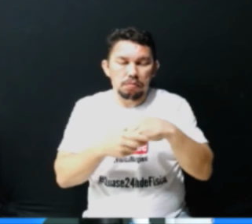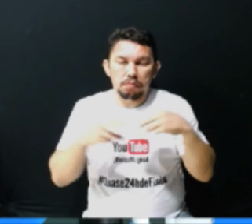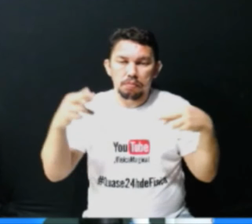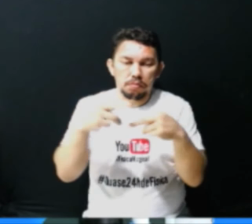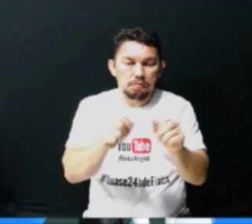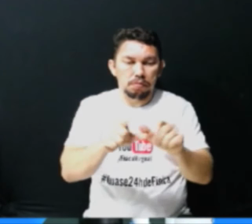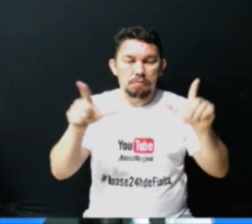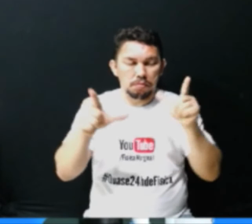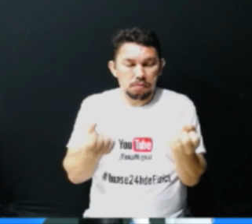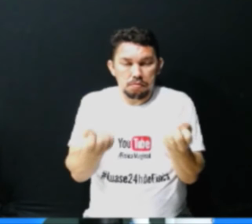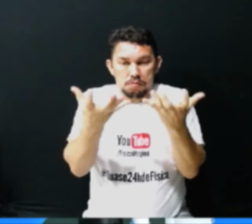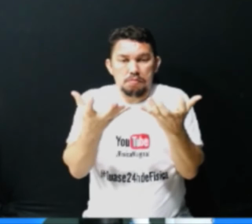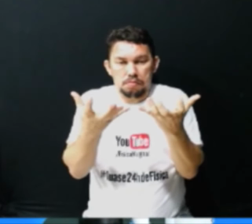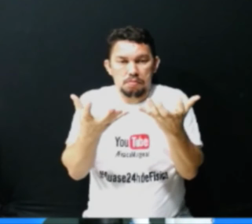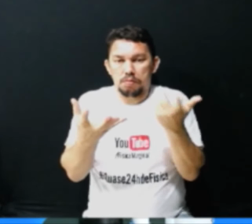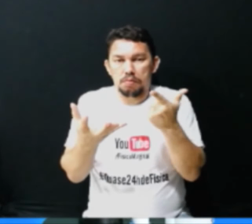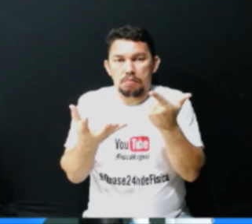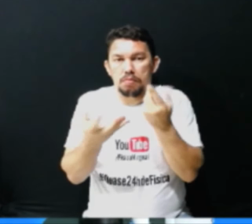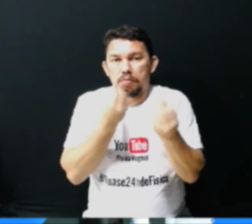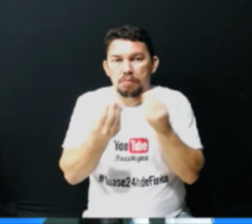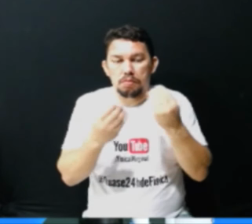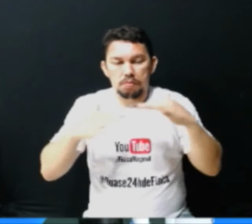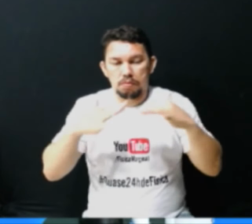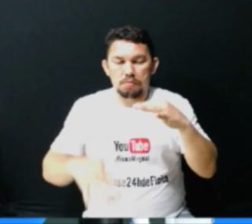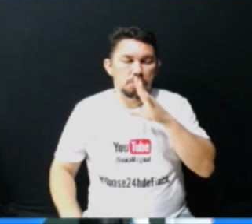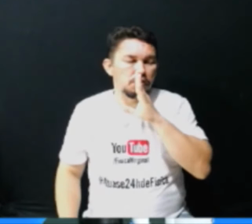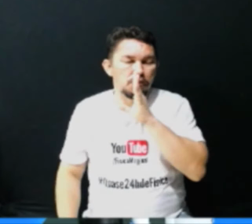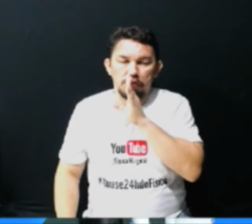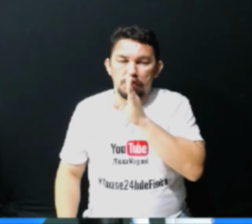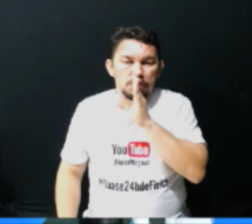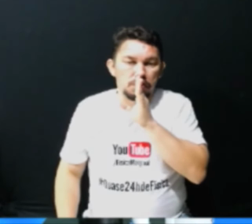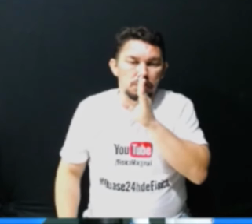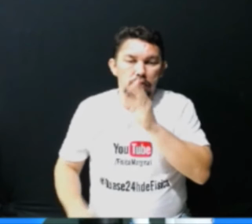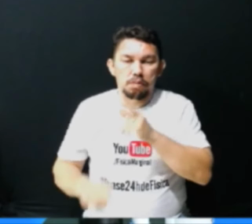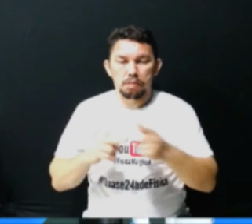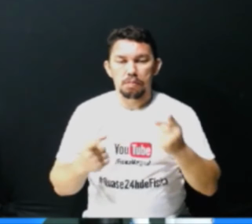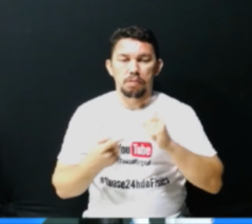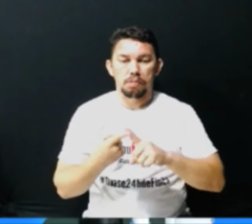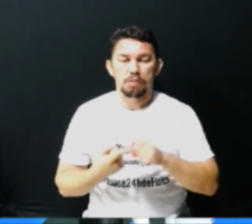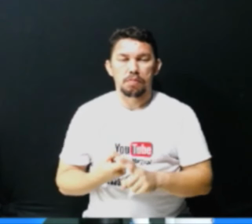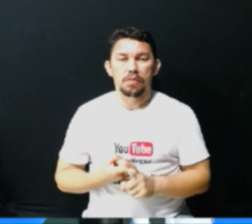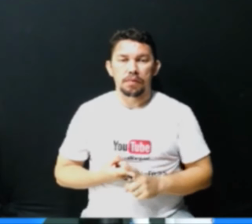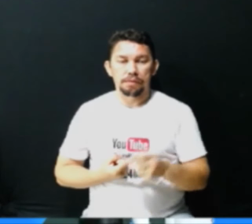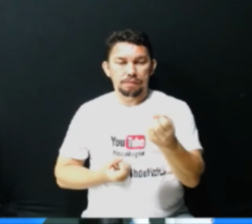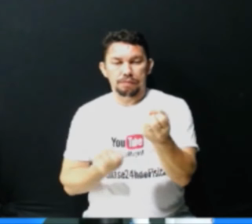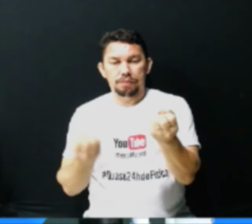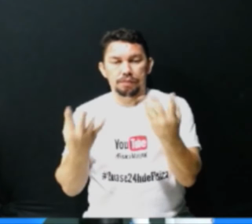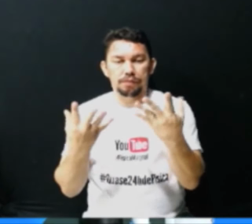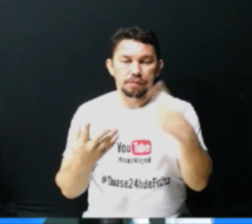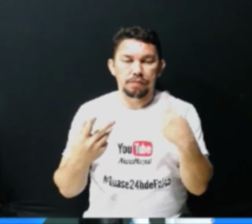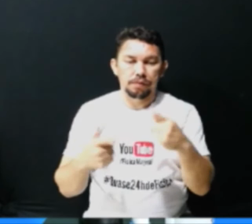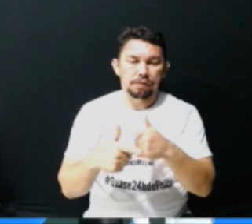ter apagado aqui em cima. Você vê que não tem movimento aqui, ó, tá? Mas continua com a linhazinha acesa. Isso aí é bug